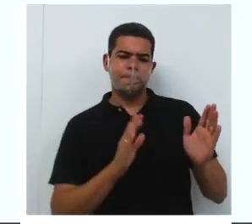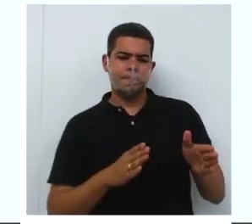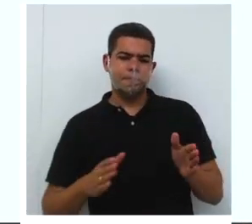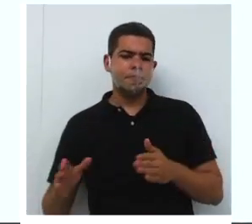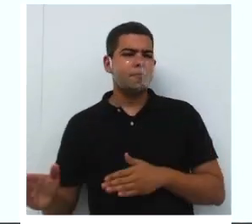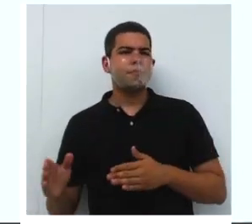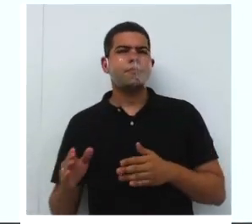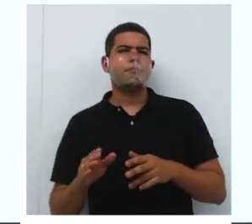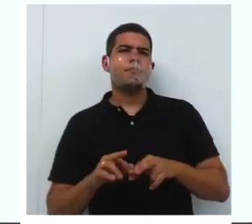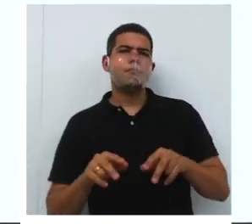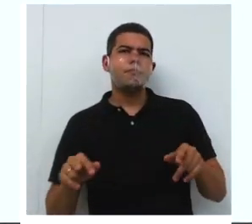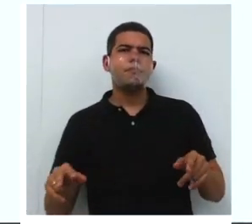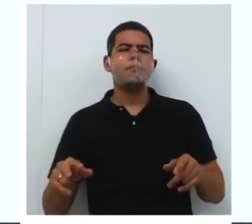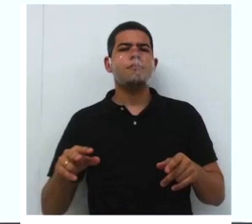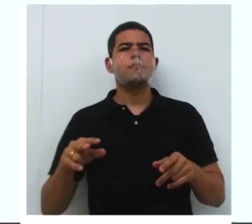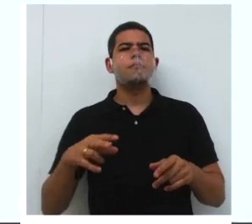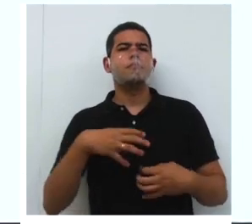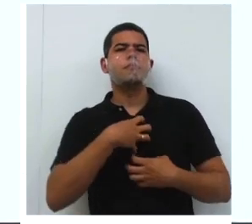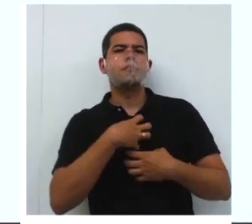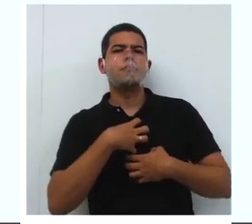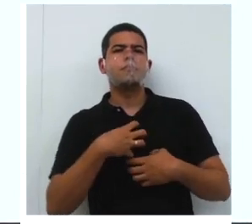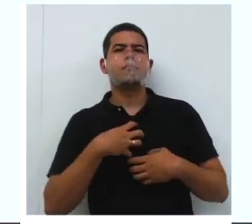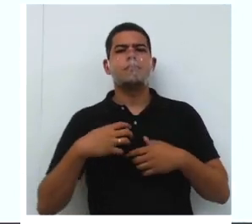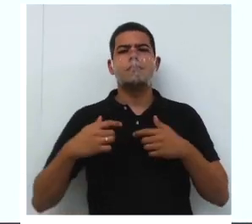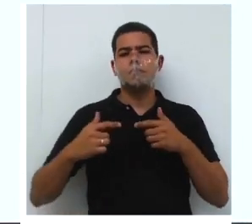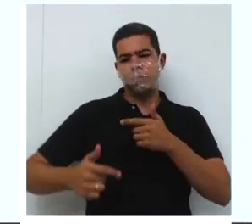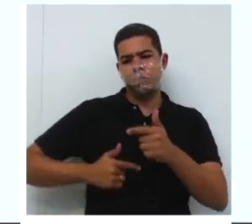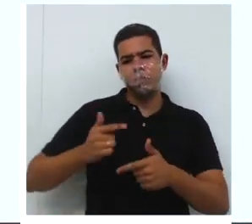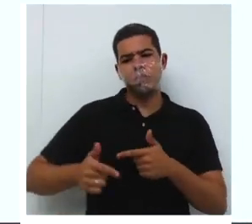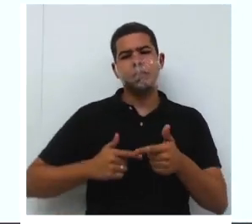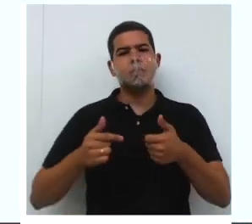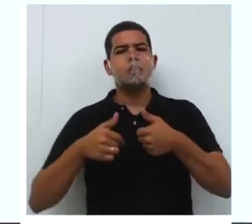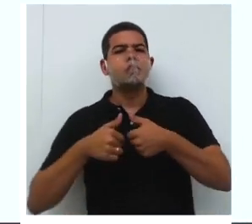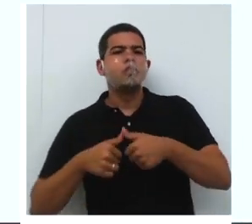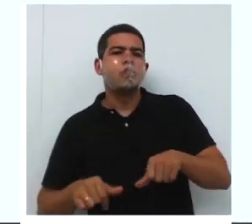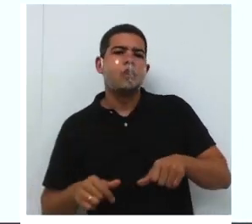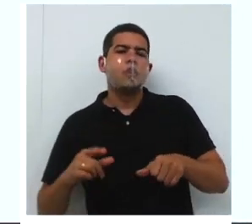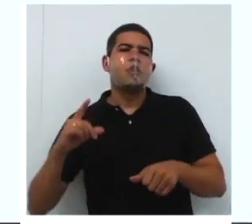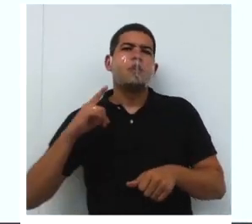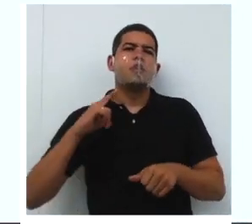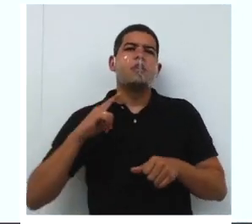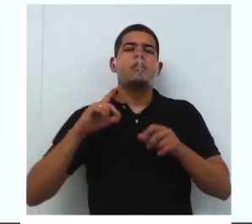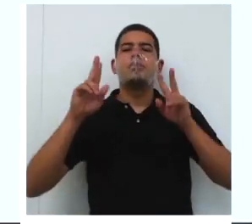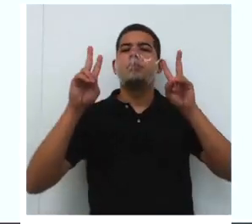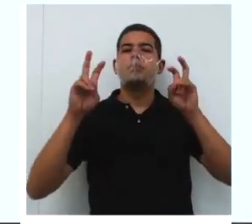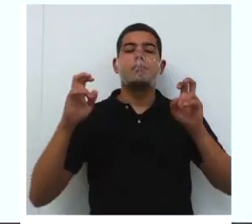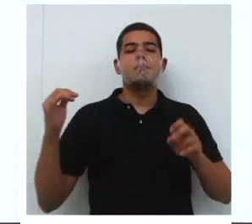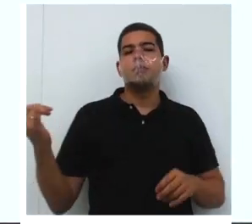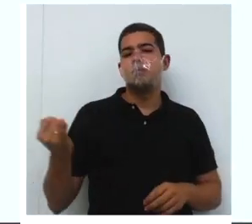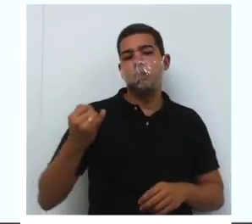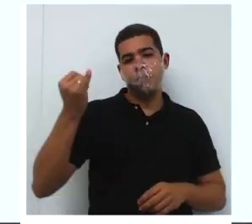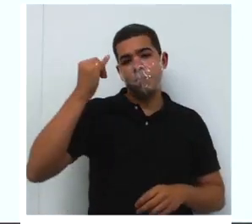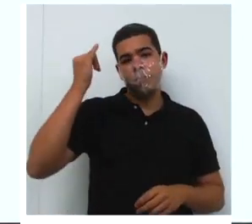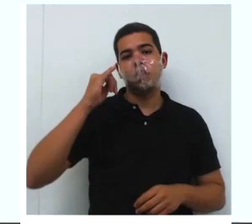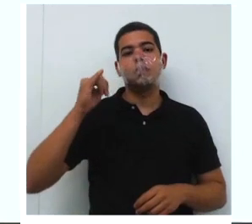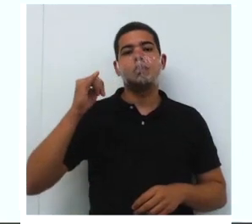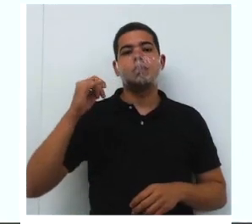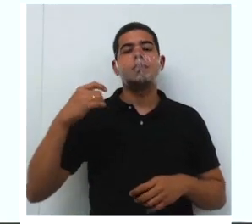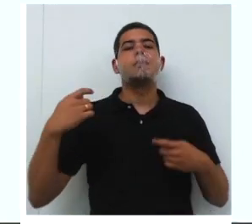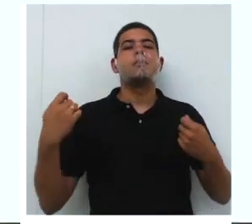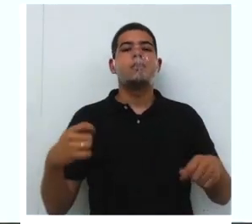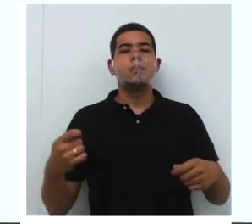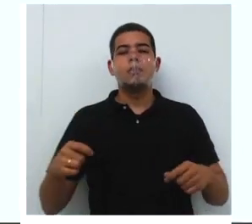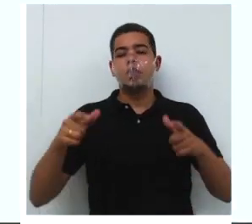procedimentos, de jeito de agir, de estar, que é o quê? É essencial para que você possa ter o seu lugar